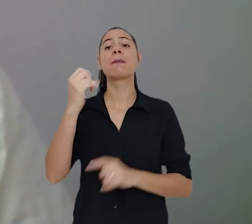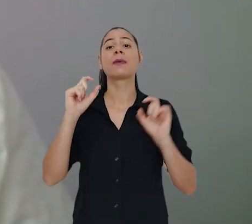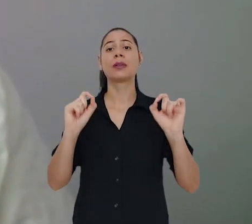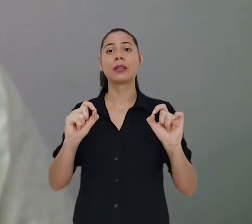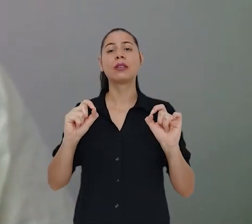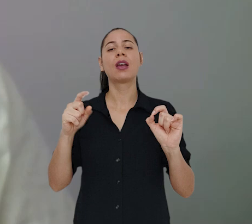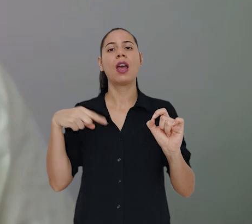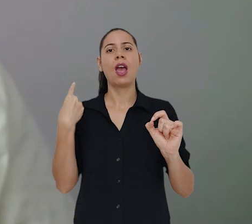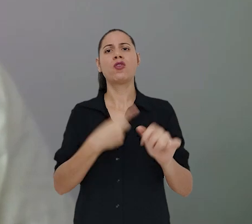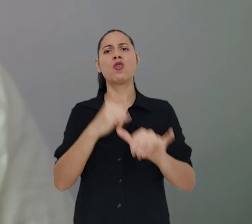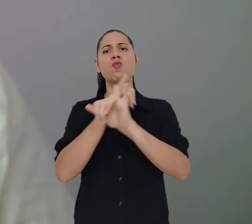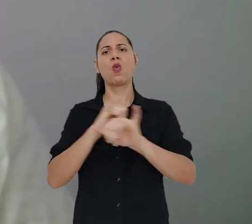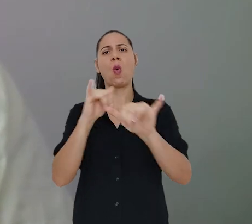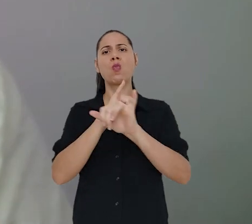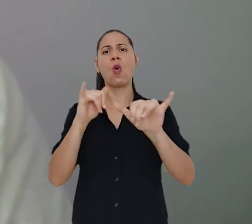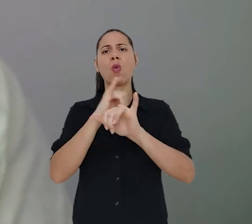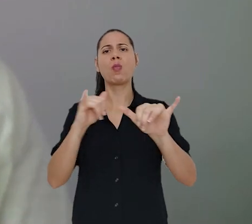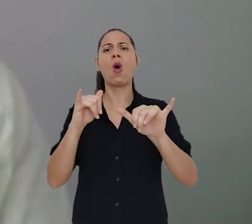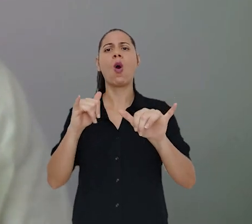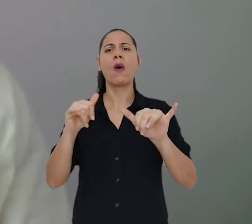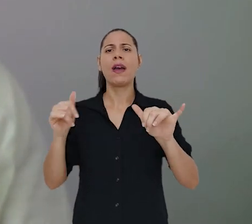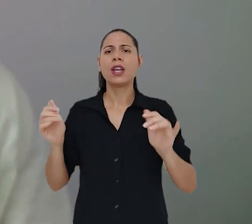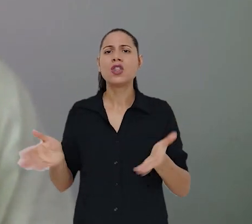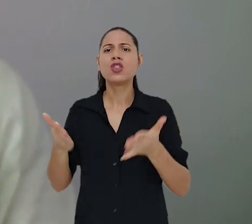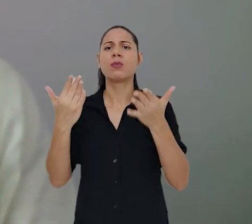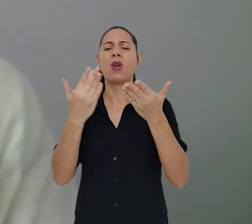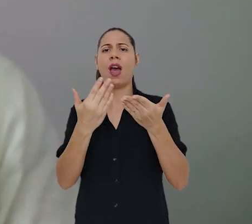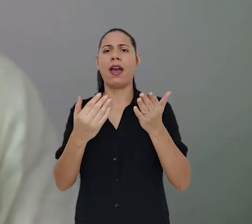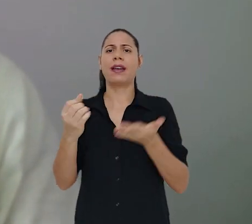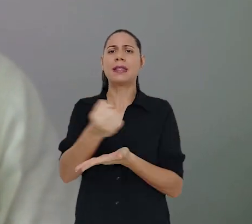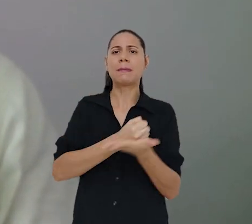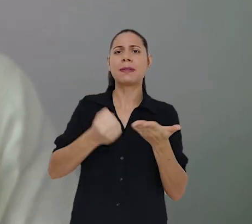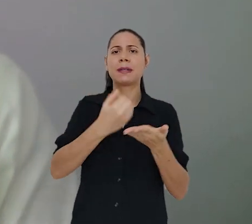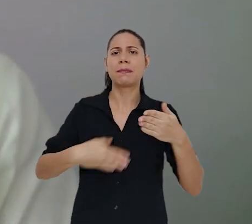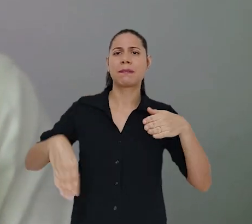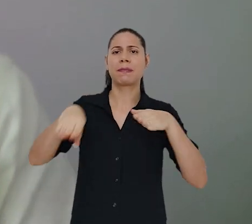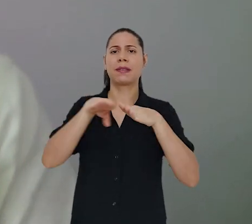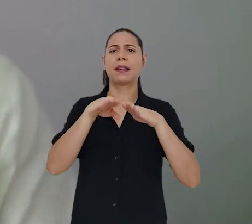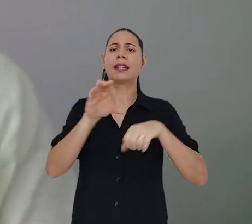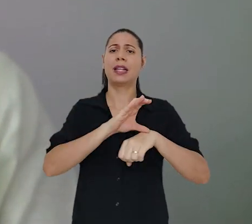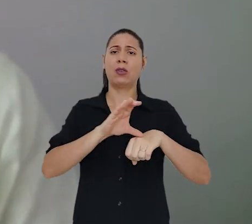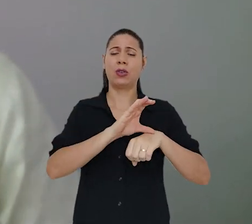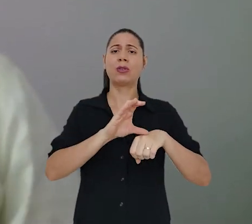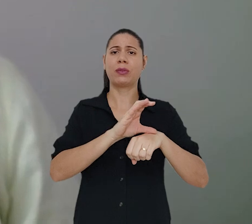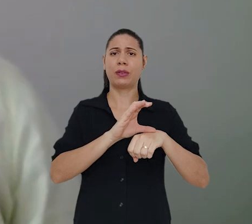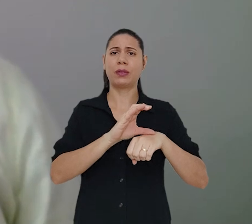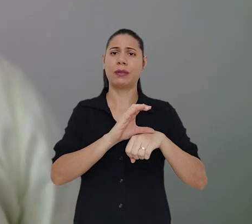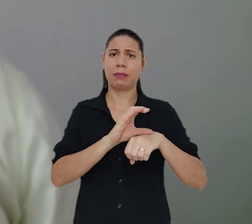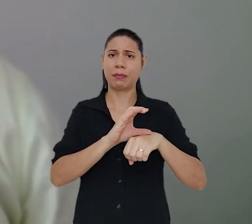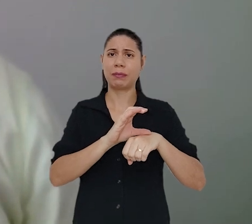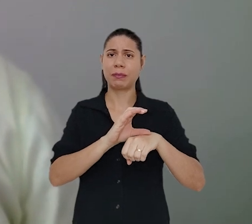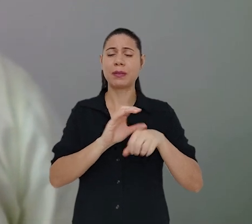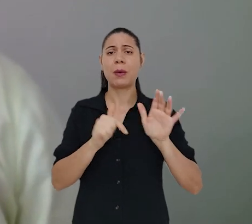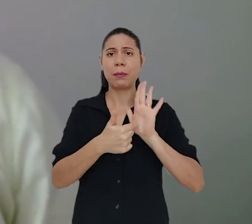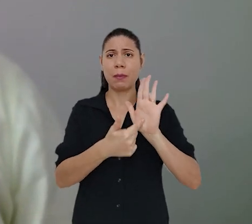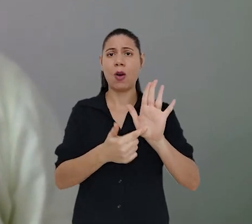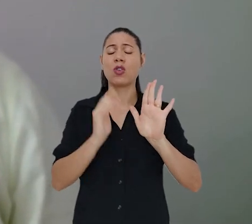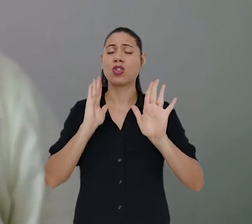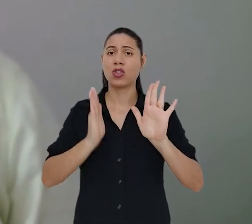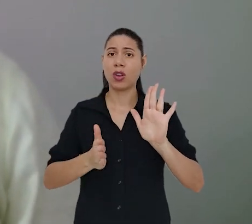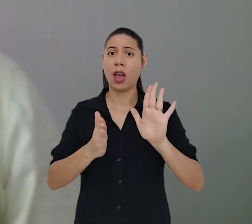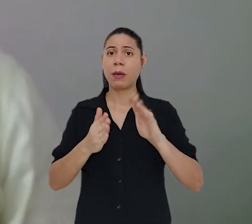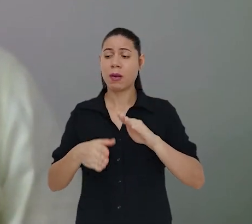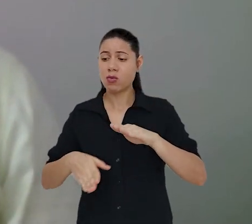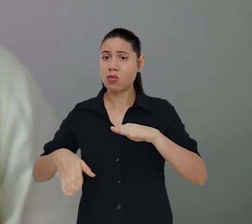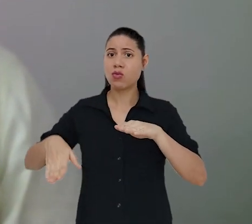gente promover, de fato, o princípio da isonomia que a gente tem na Constituição Federal de 88, tratando os desiguais de forma desigual